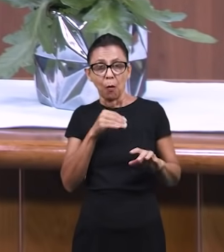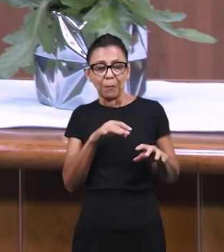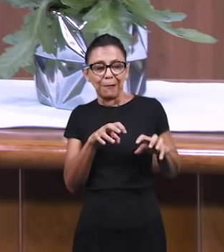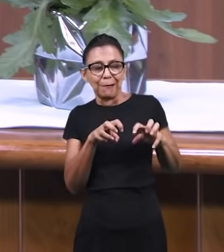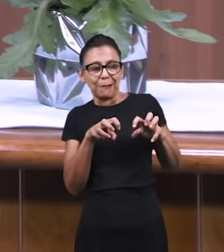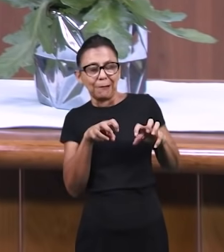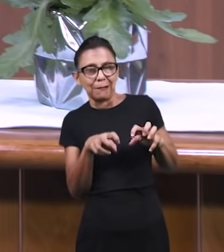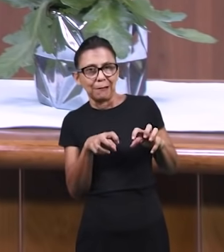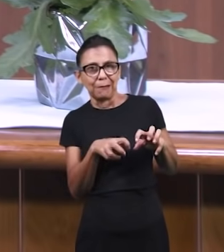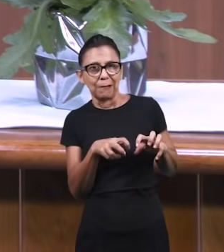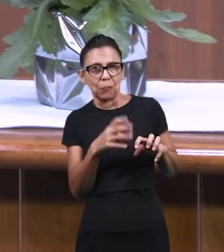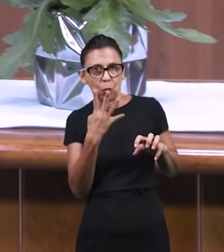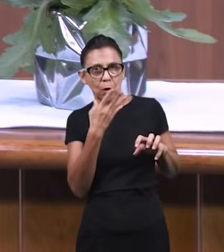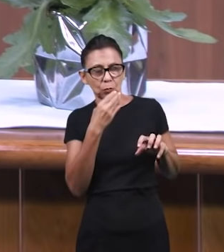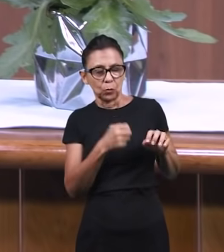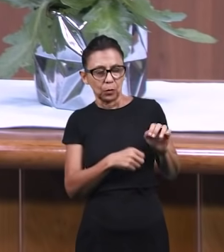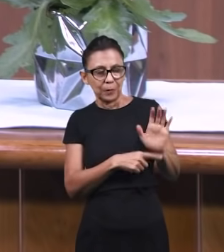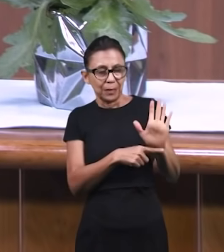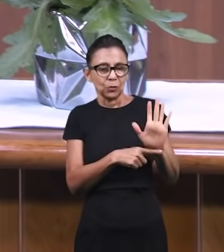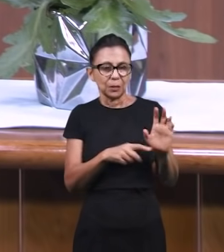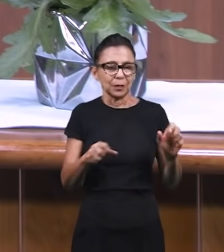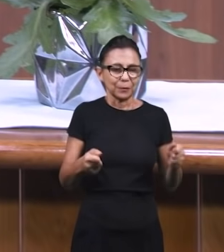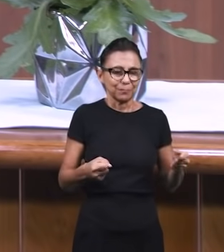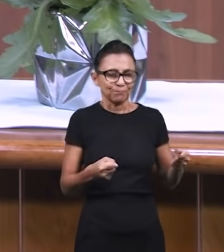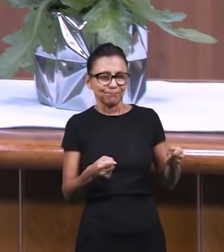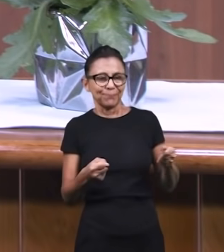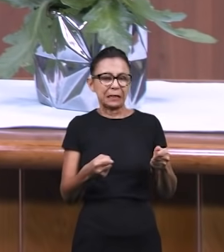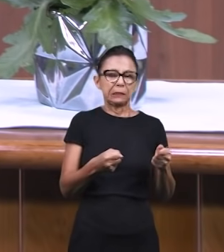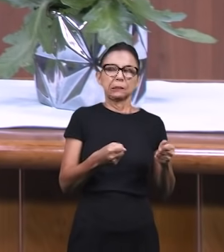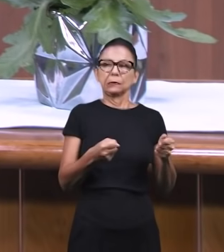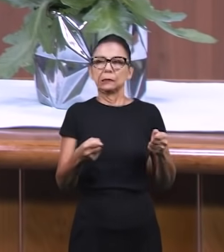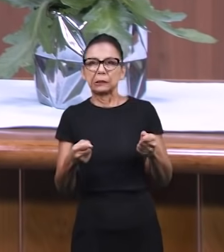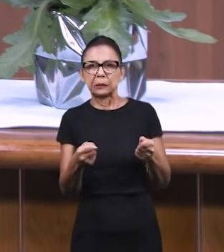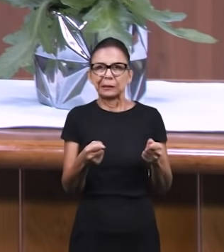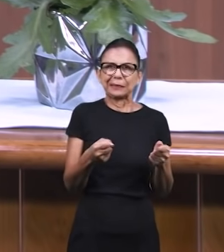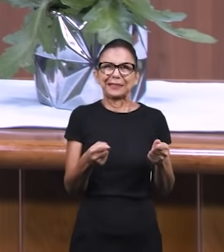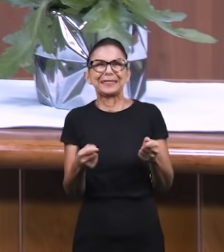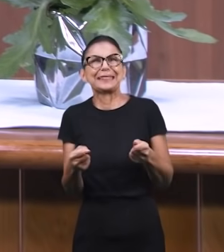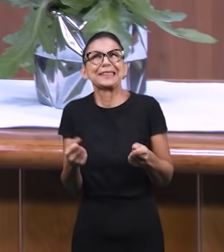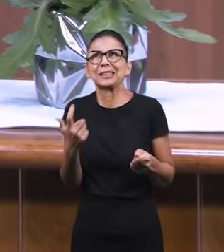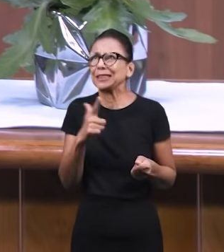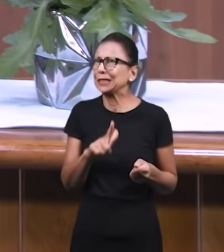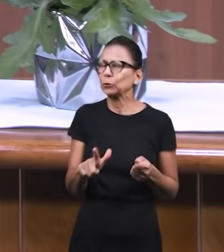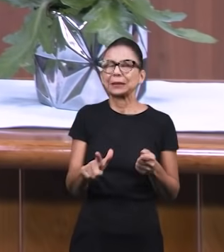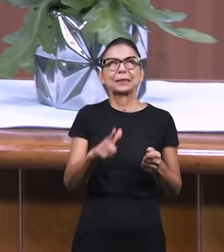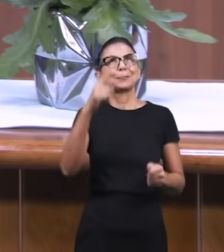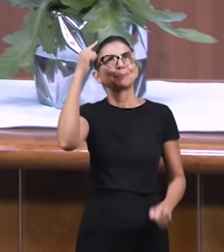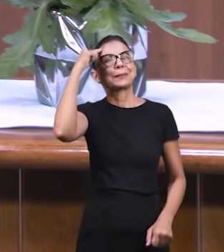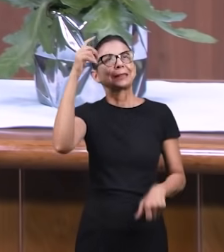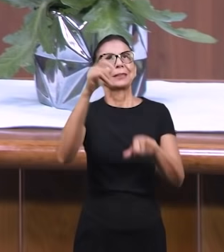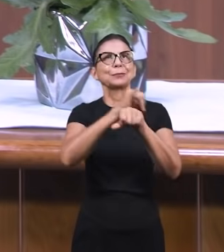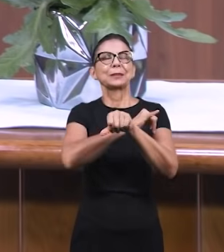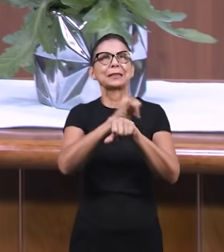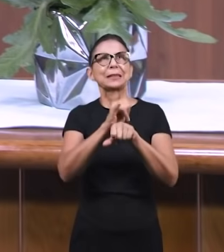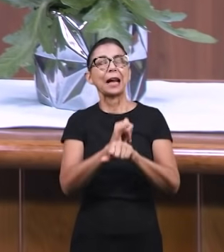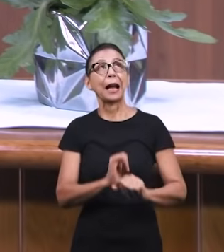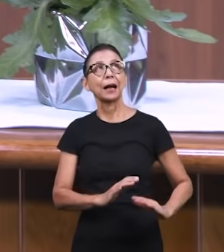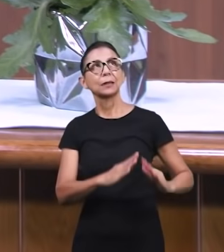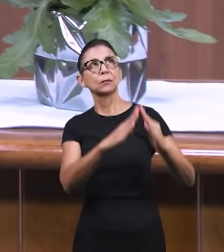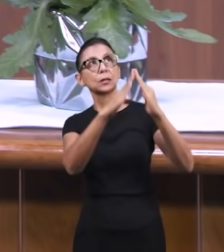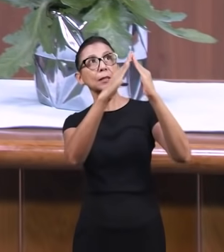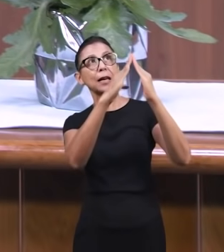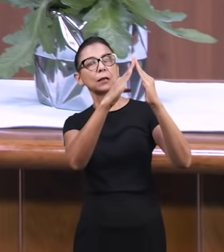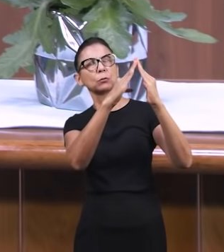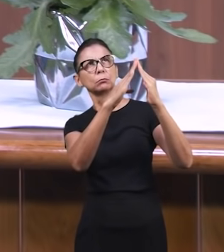um buraco e desceram o paralítico no meio, onde Jesus estava. O que é que isto tem de significado para nós? Assim